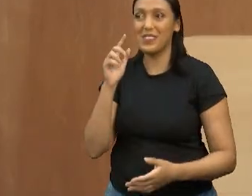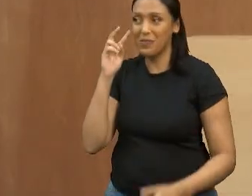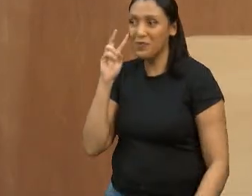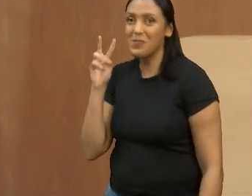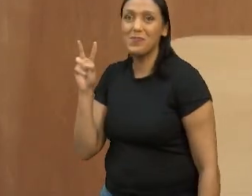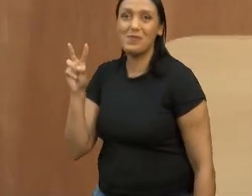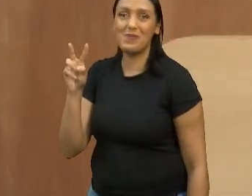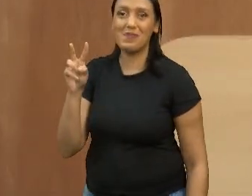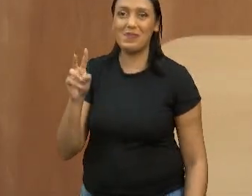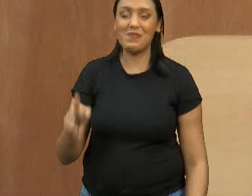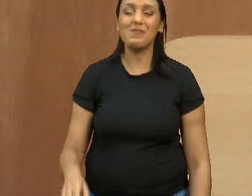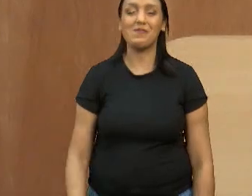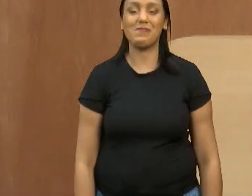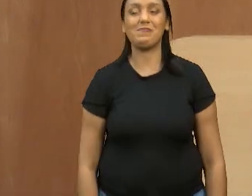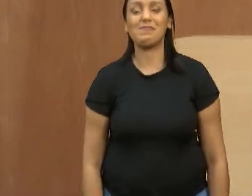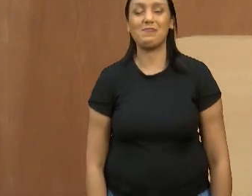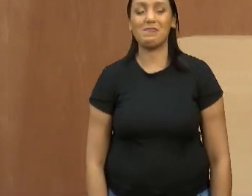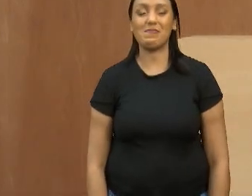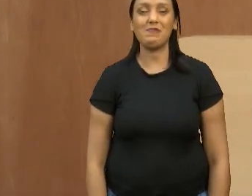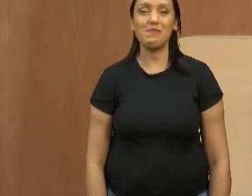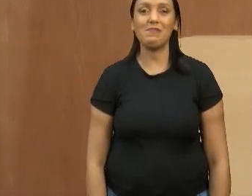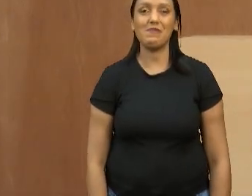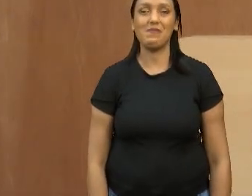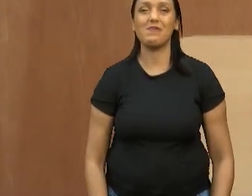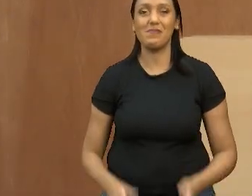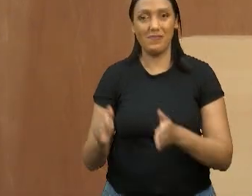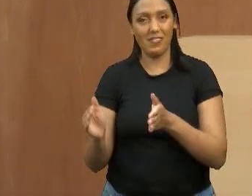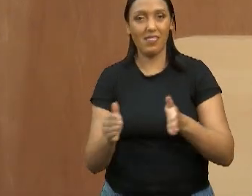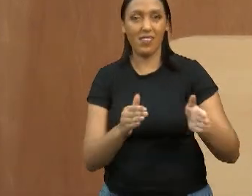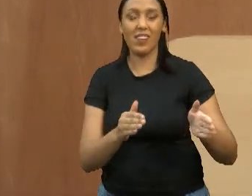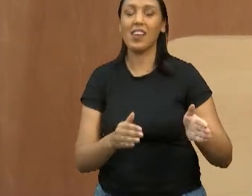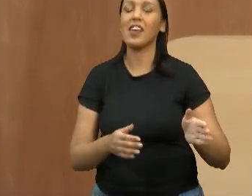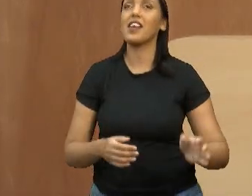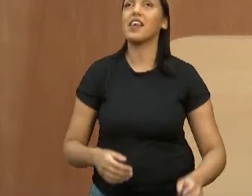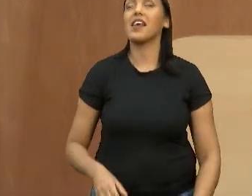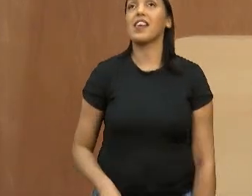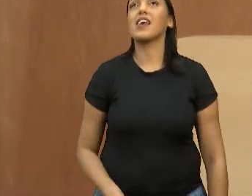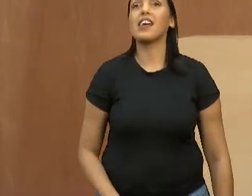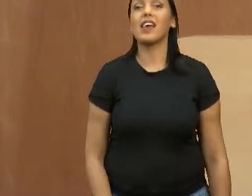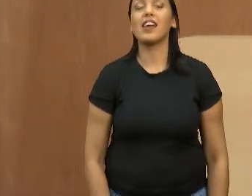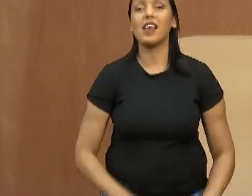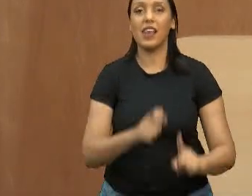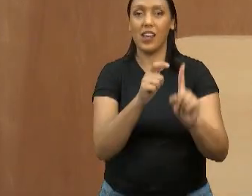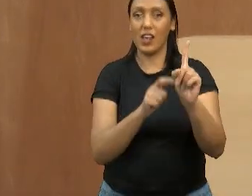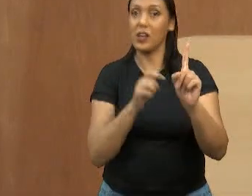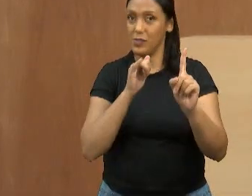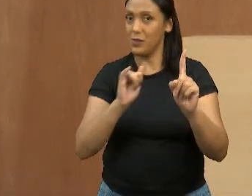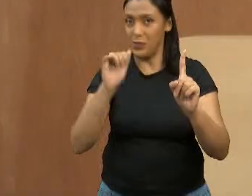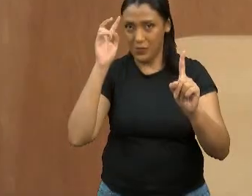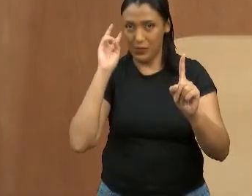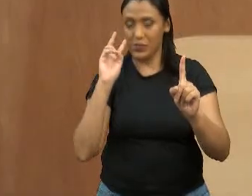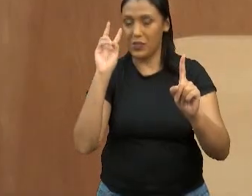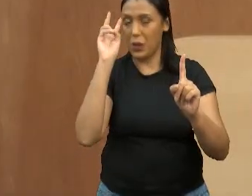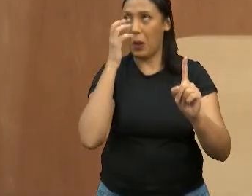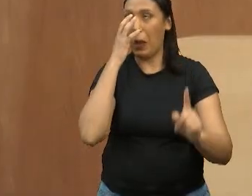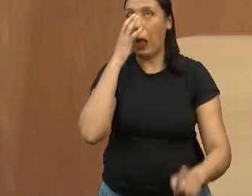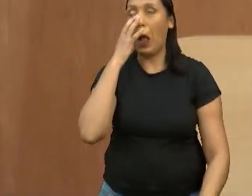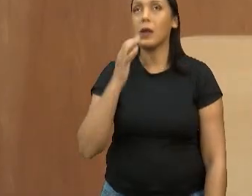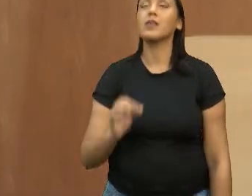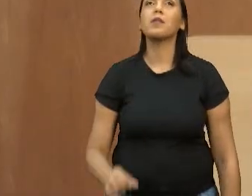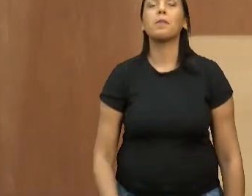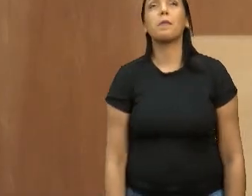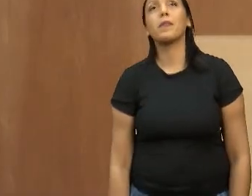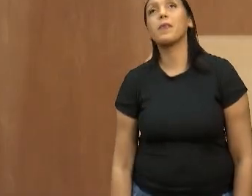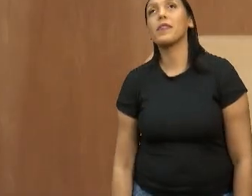Pulo uma parte, começo outra. Ele dizendo, dentro desse percurso, eu comecei a aprofundar